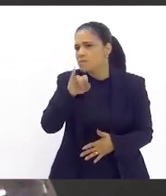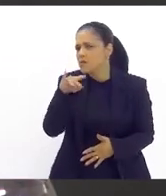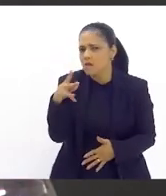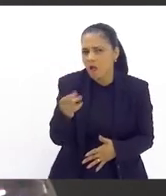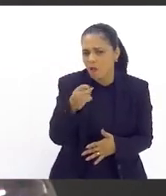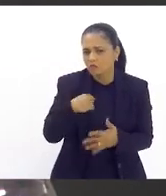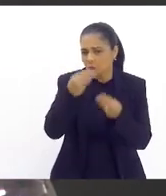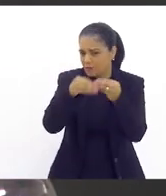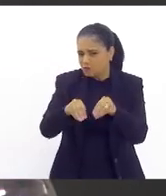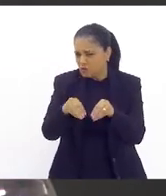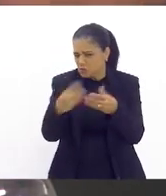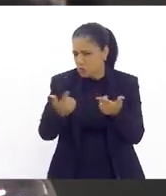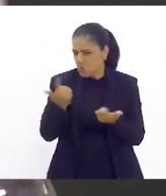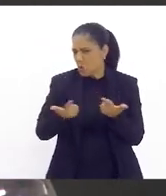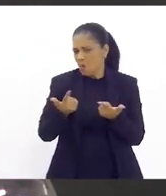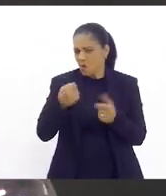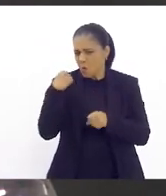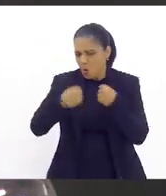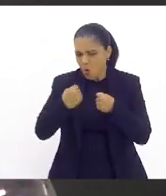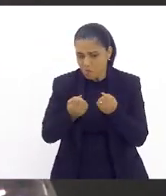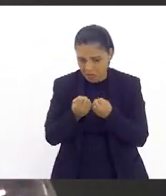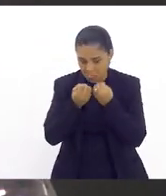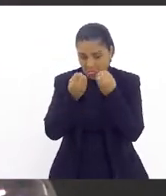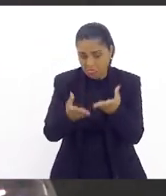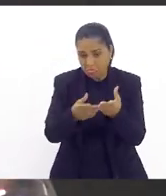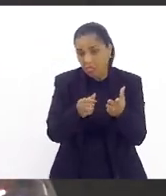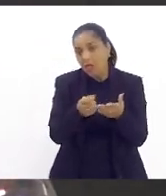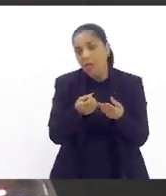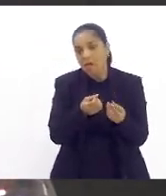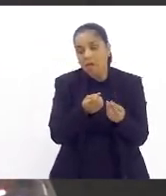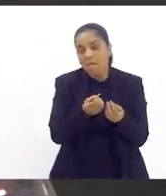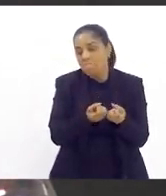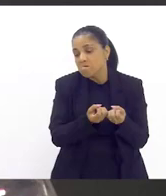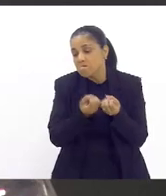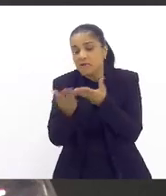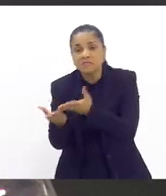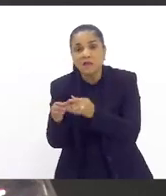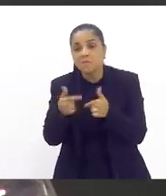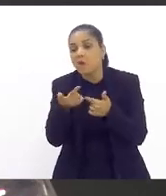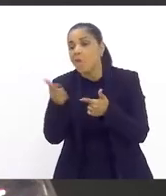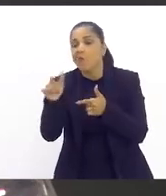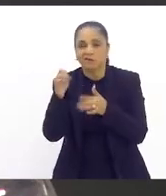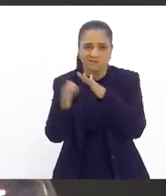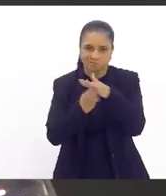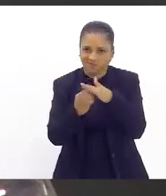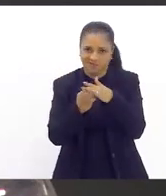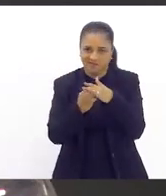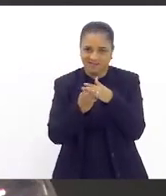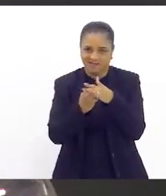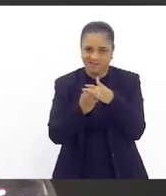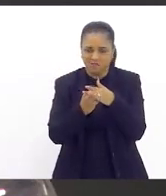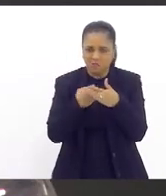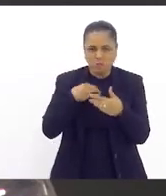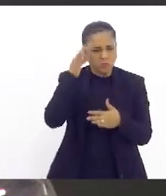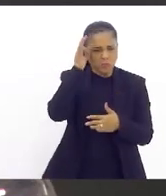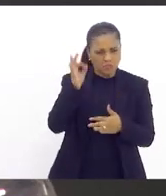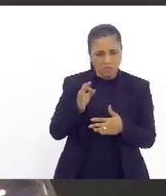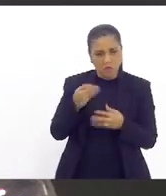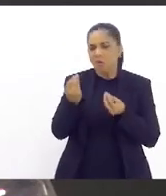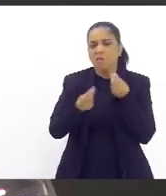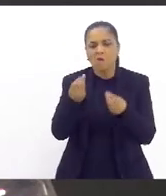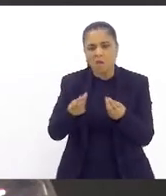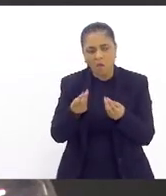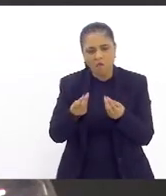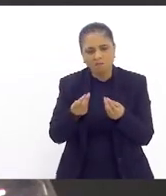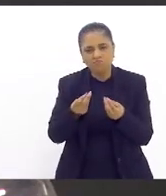lá vai correr para tentar entregar esse serviço para outro para sair fora desse negócio o que a gente não consegue entender é alegar que